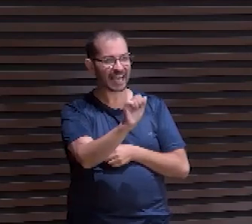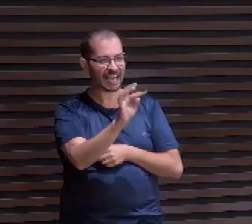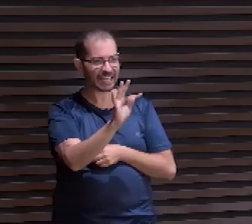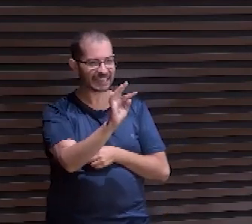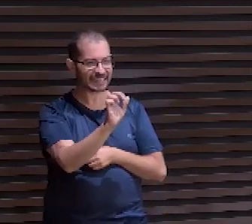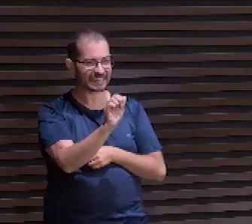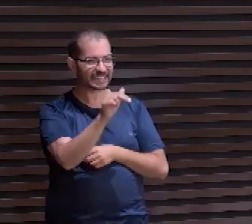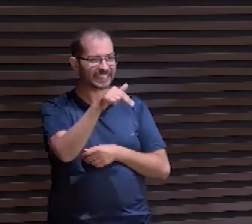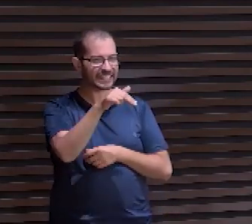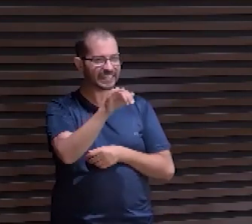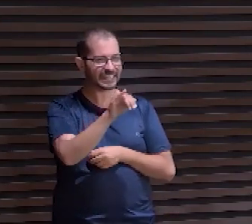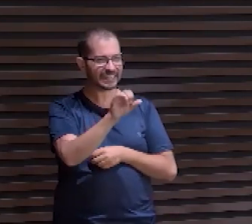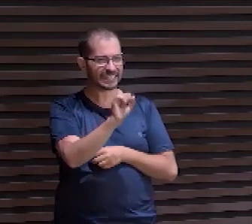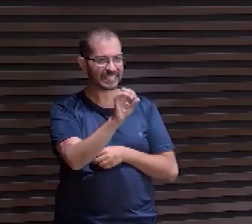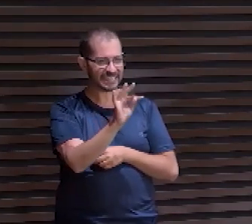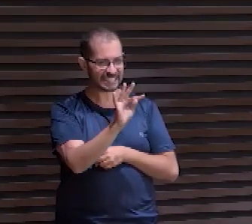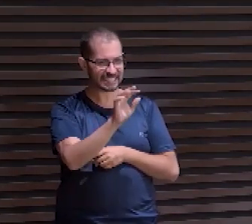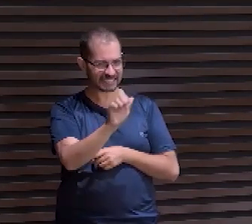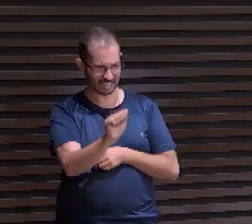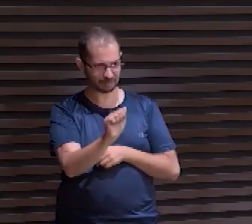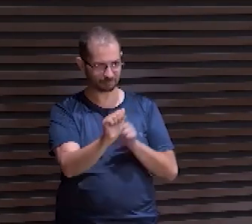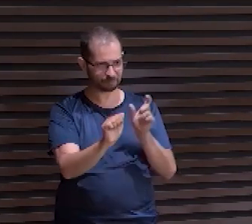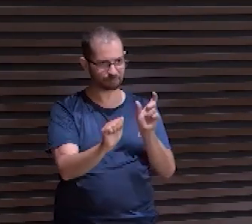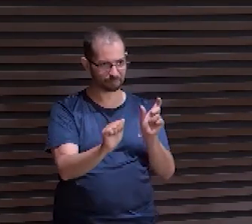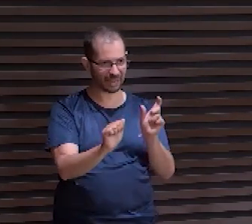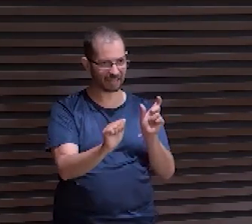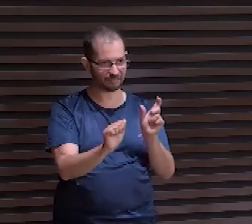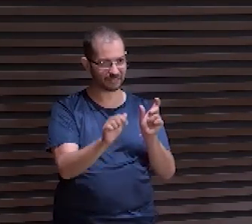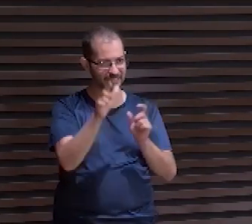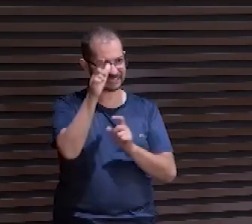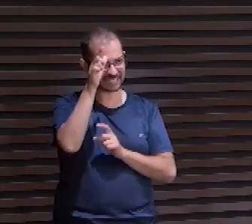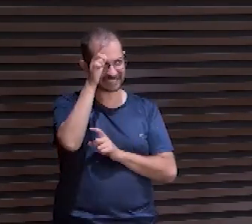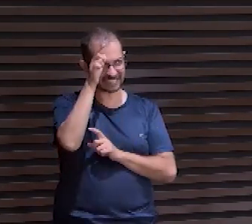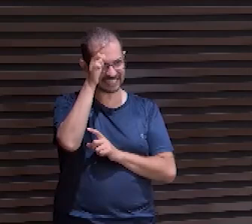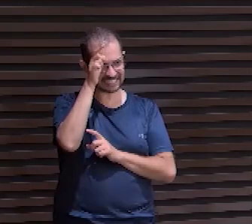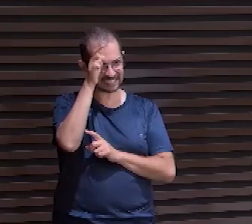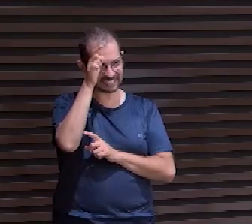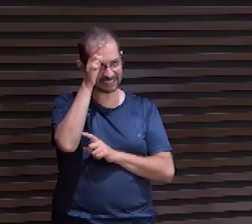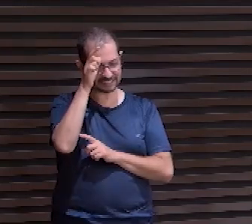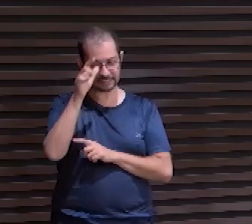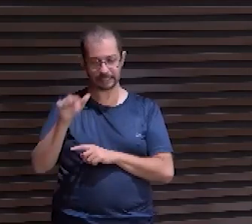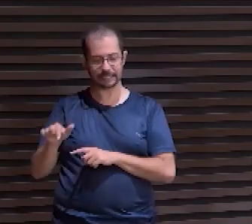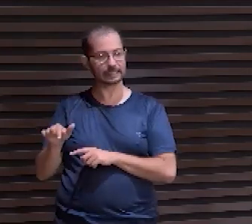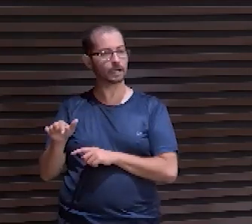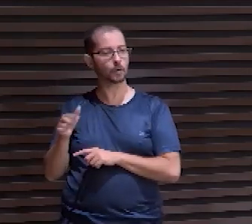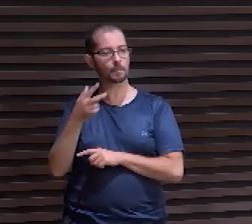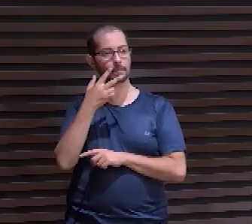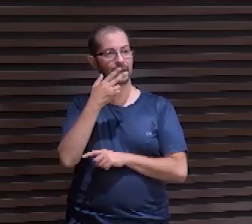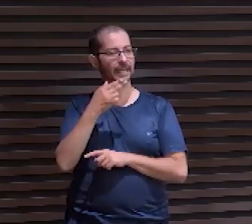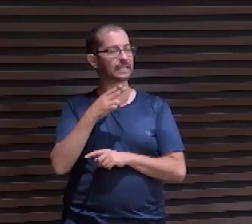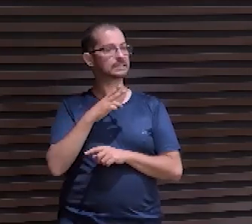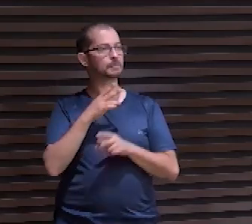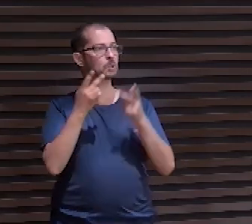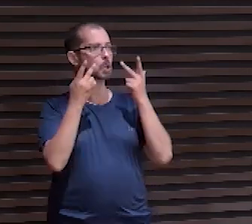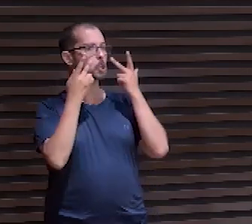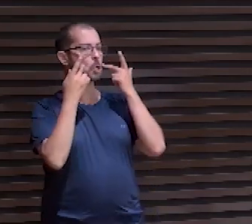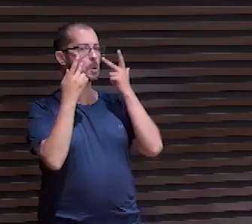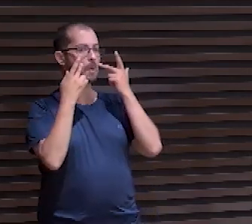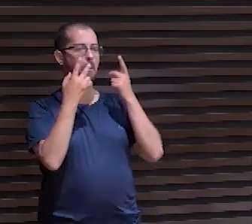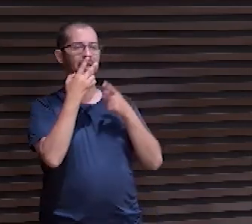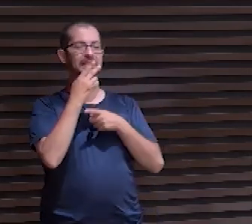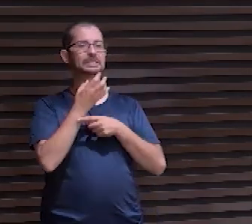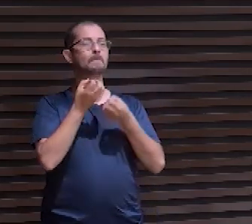das especialidades dele é se transformar em anjo de luz, e os